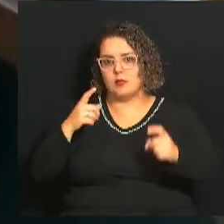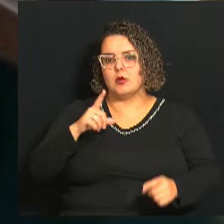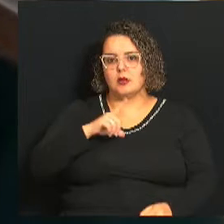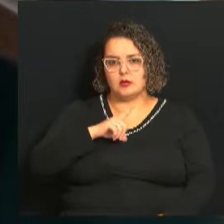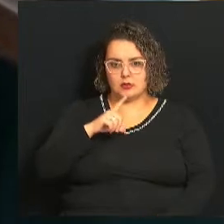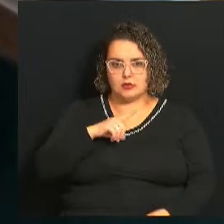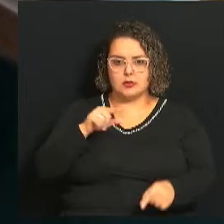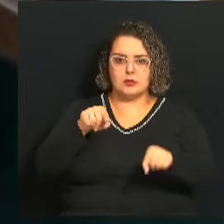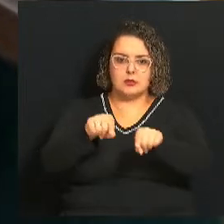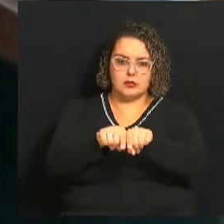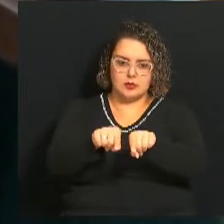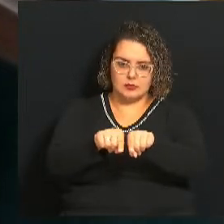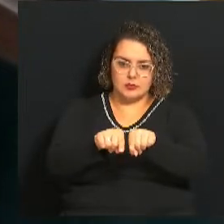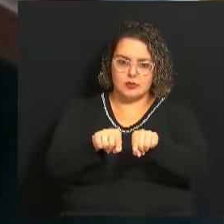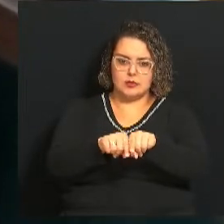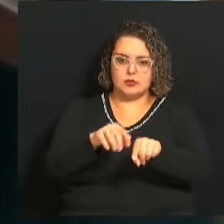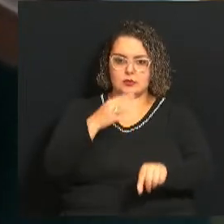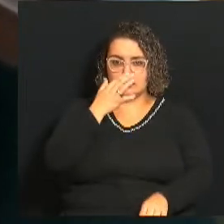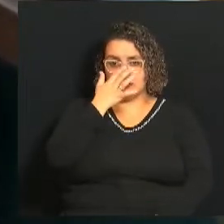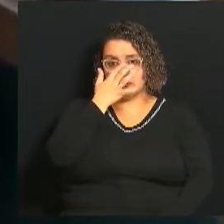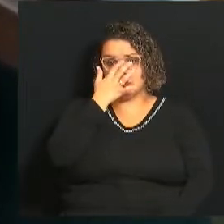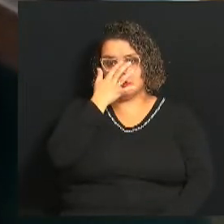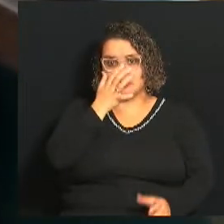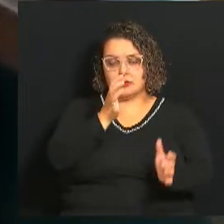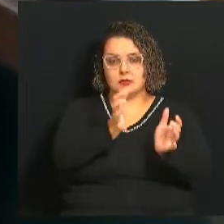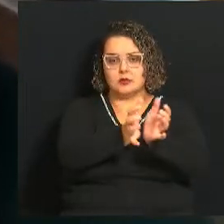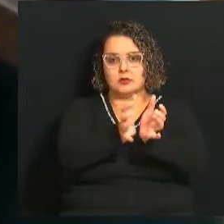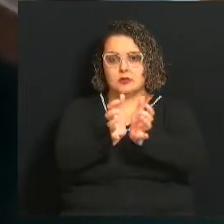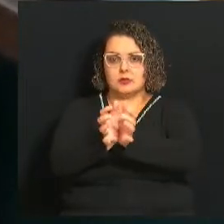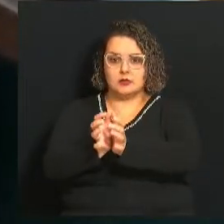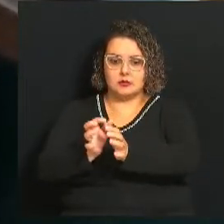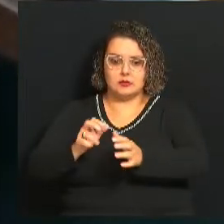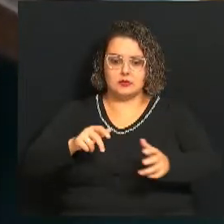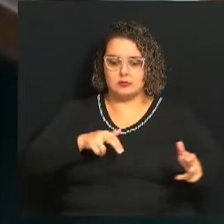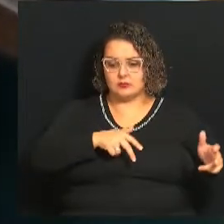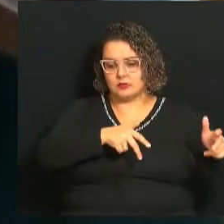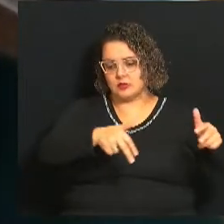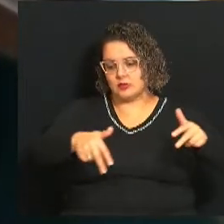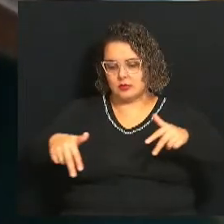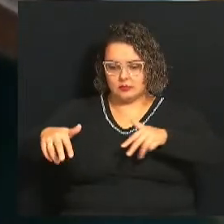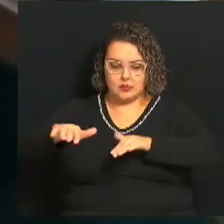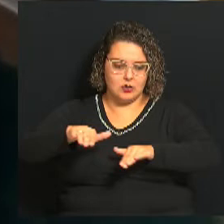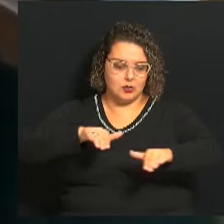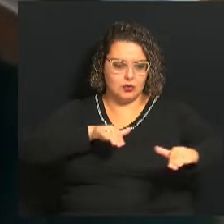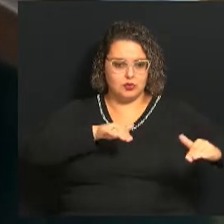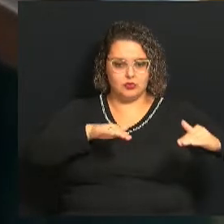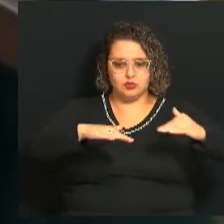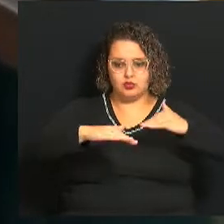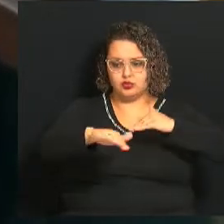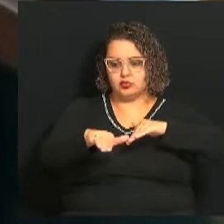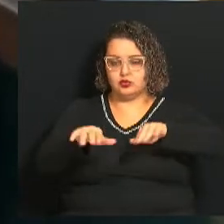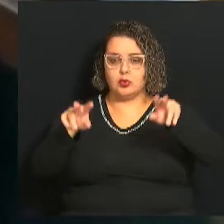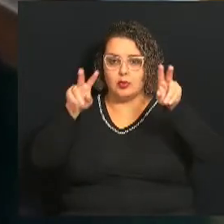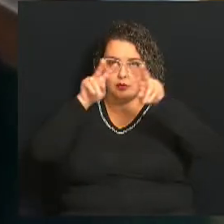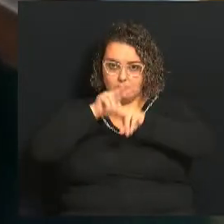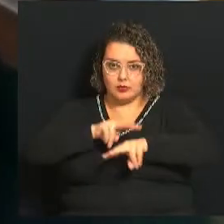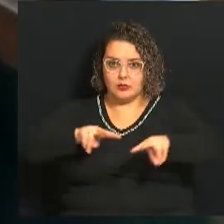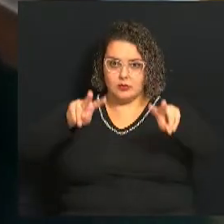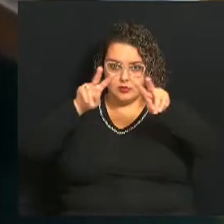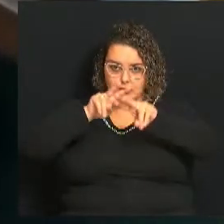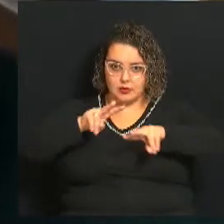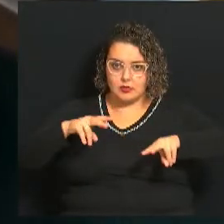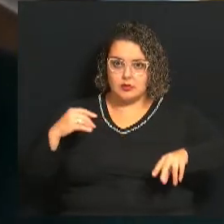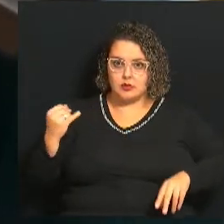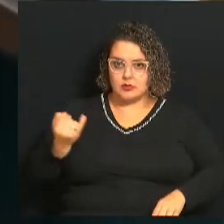também, né? Nós temos equipes que circulam pela cidade, que visualizam essa